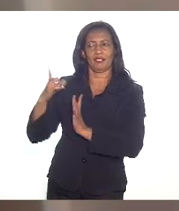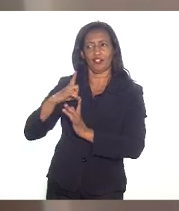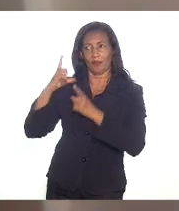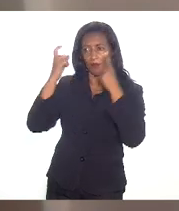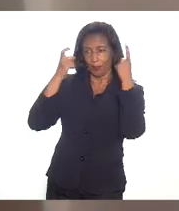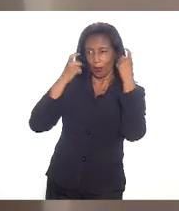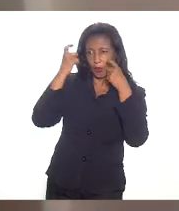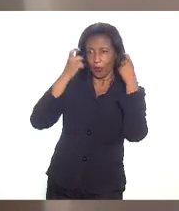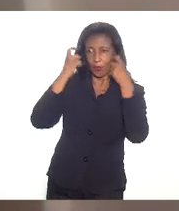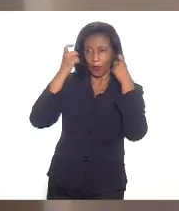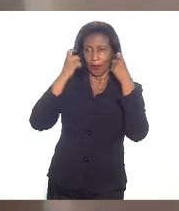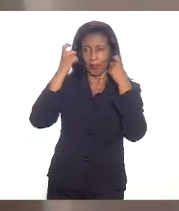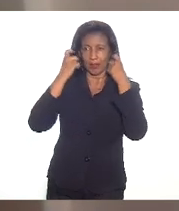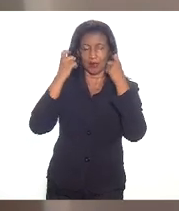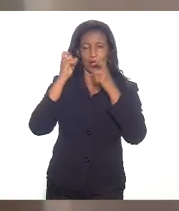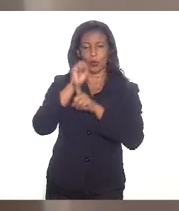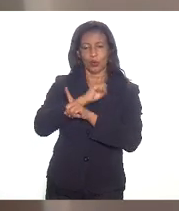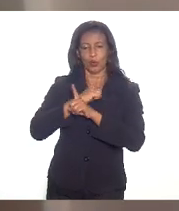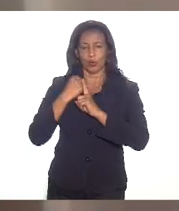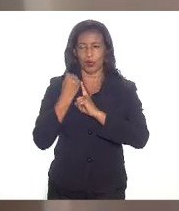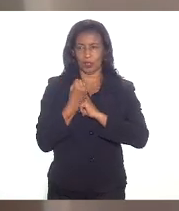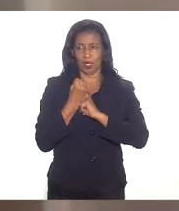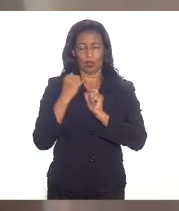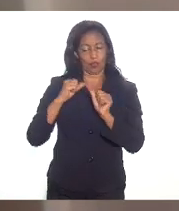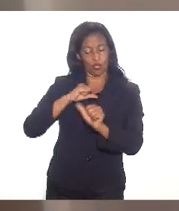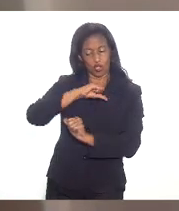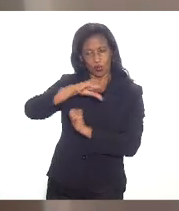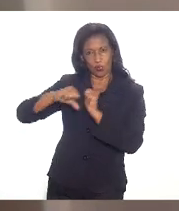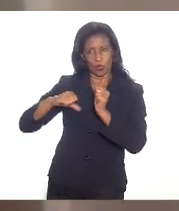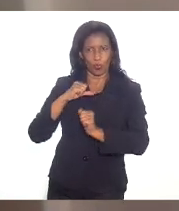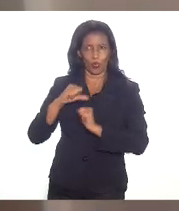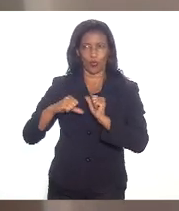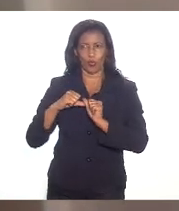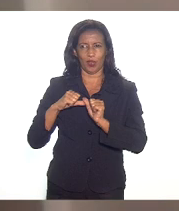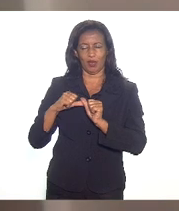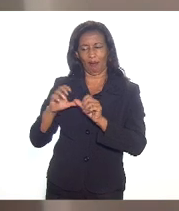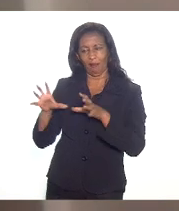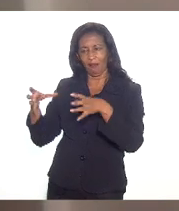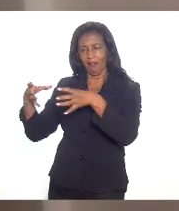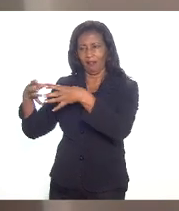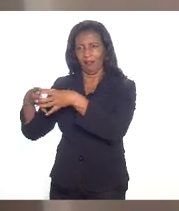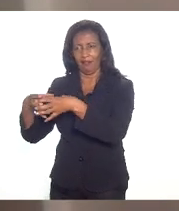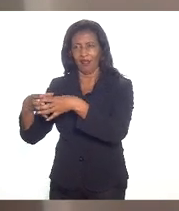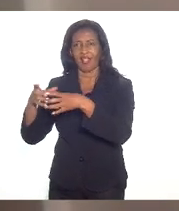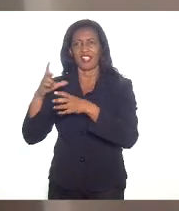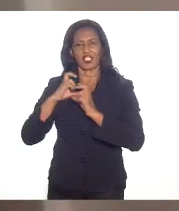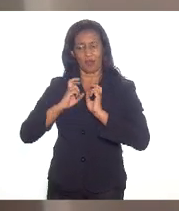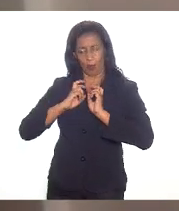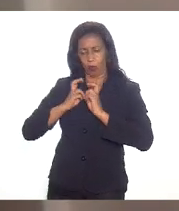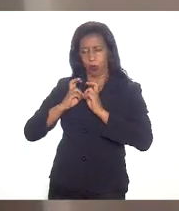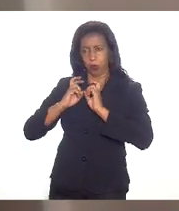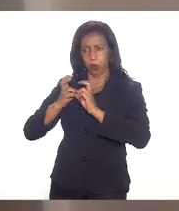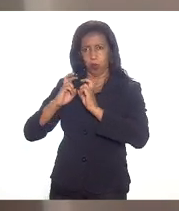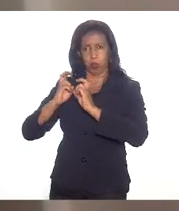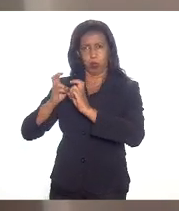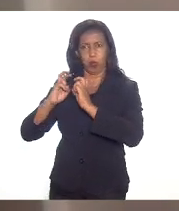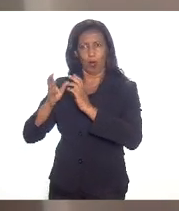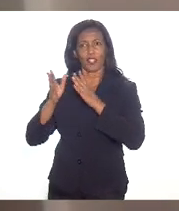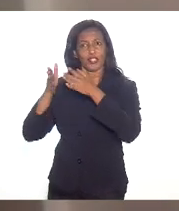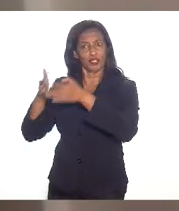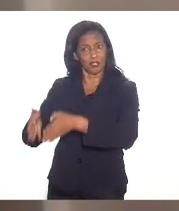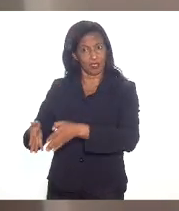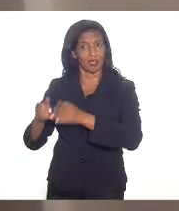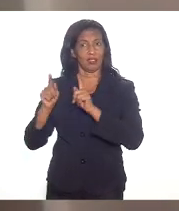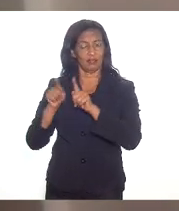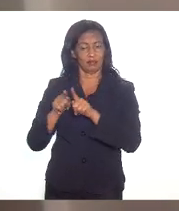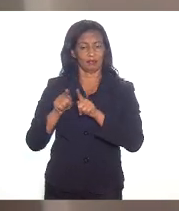preocupação com políticas sociais, realmente muda a cara daquela região. Se tiver ferrovia chegando ali, mas precisa de planejamento.